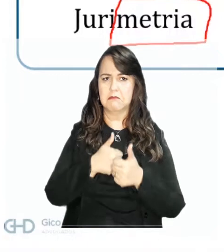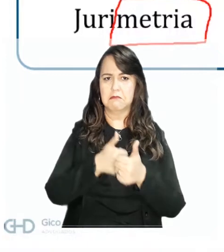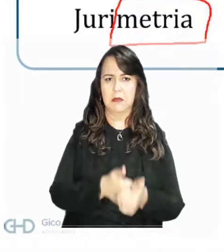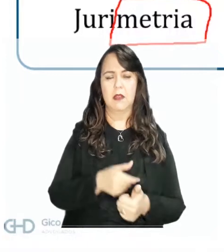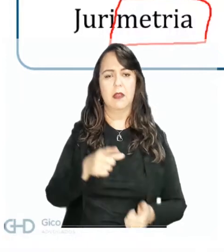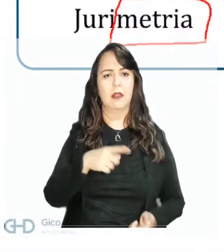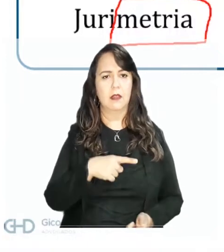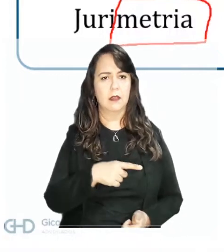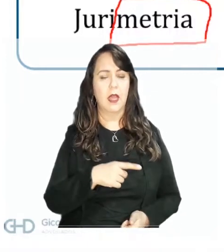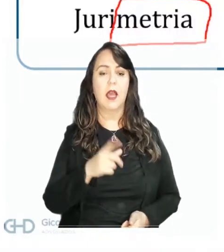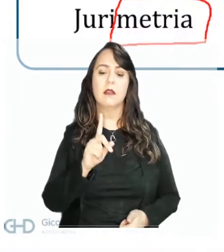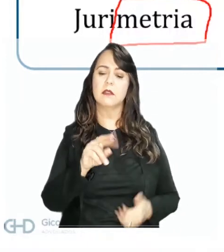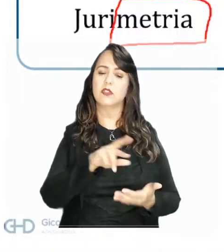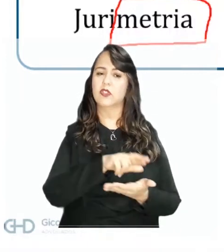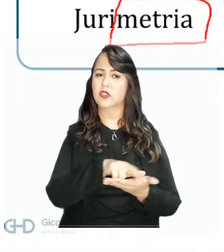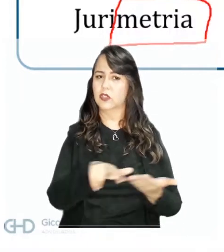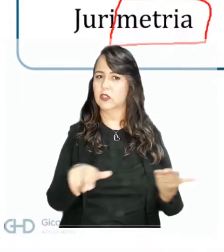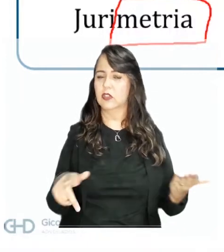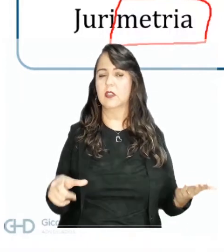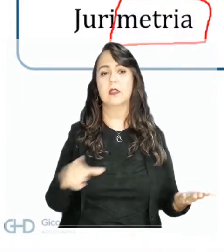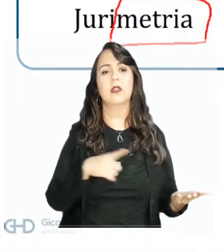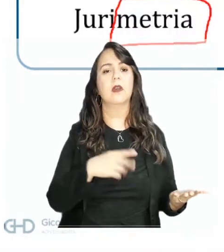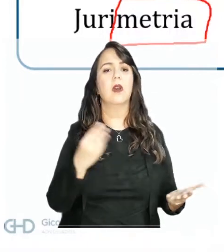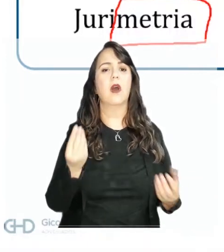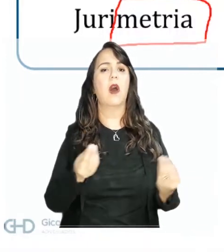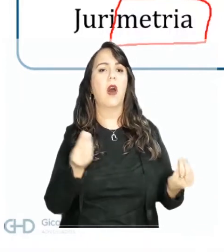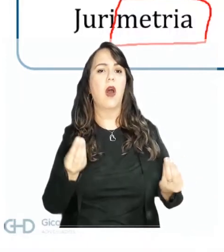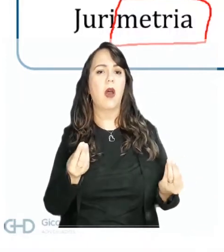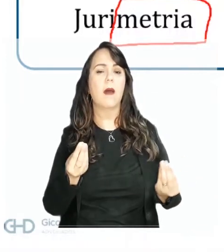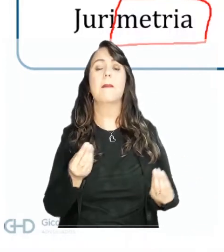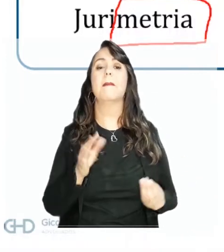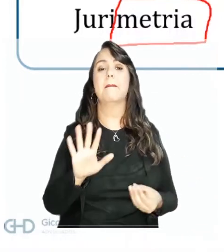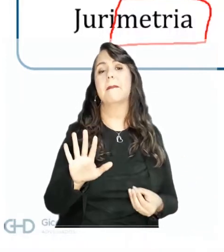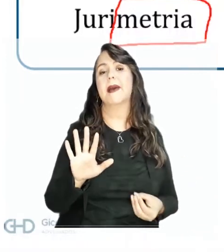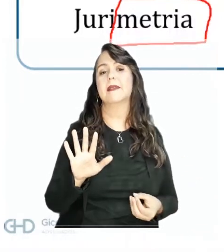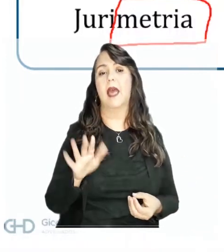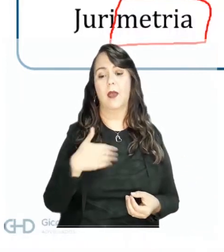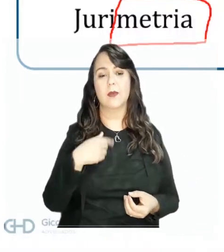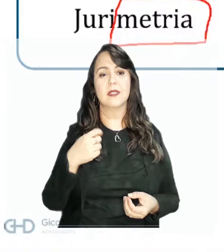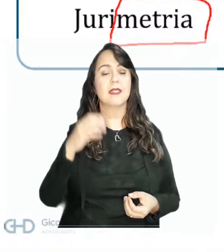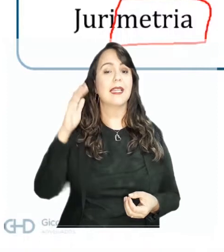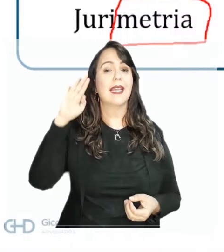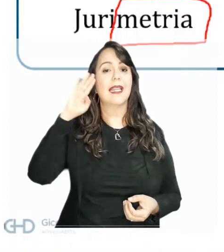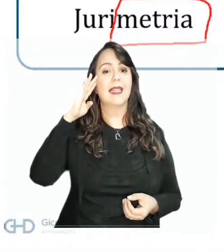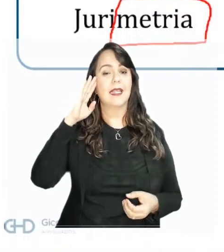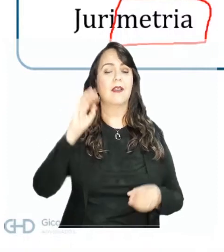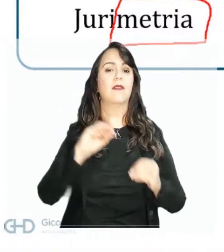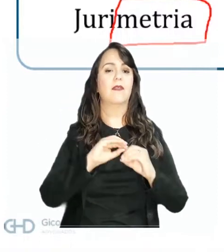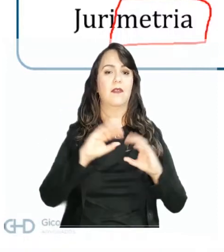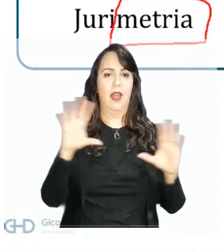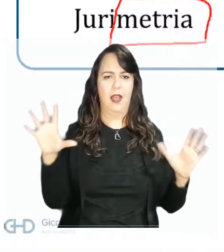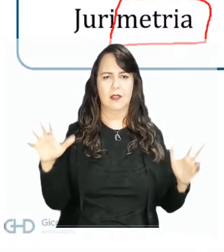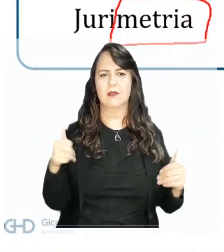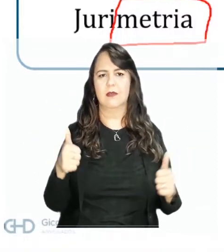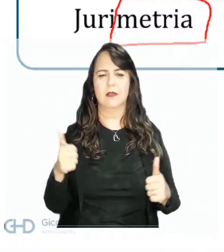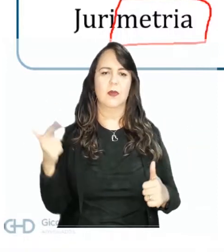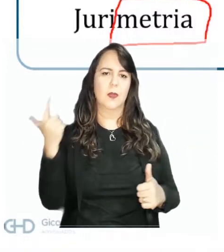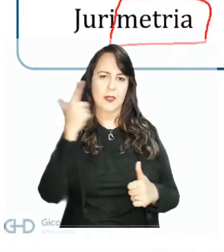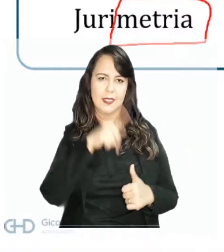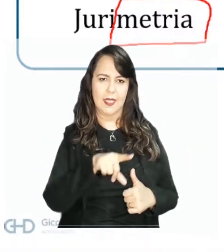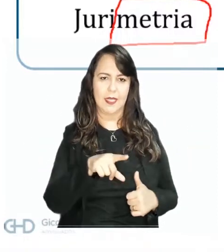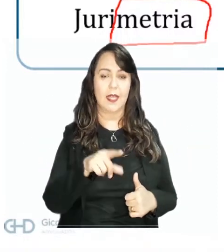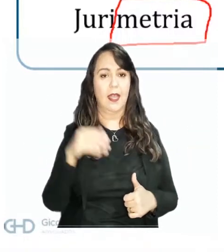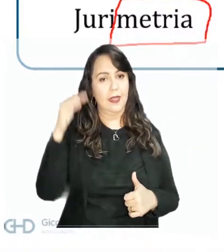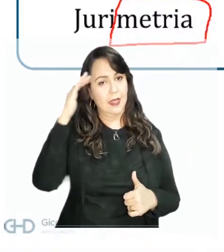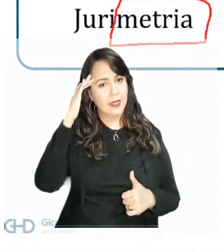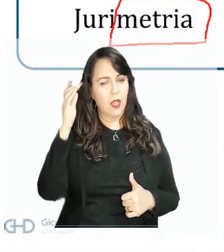direito para entender os fatos, e eu consigo usar data science para antever tendências, a inteligência artificial ela pode juntar